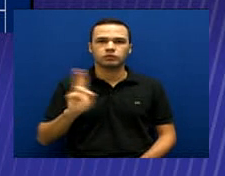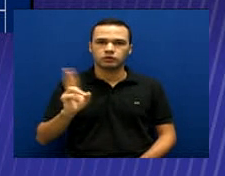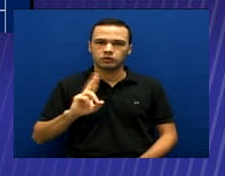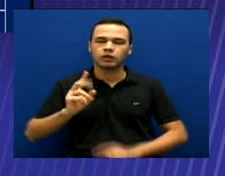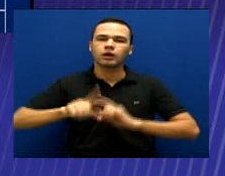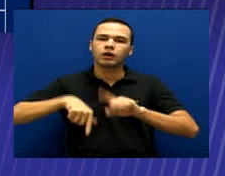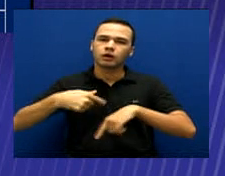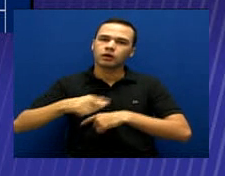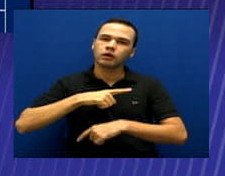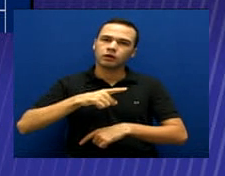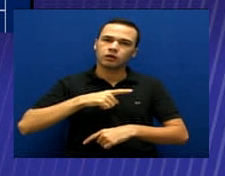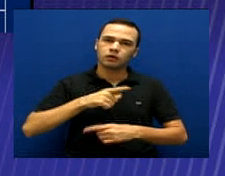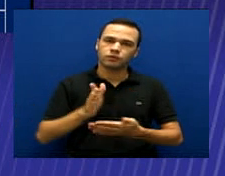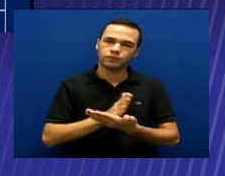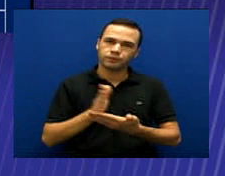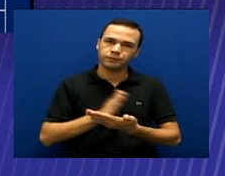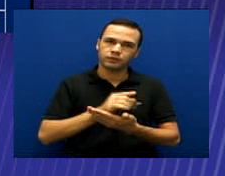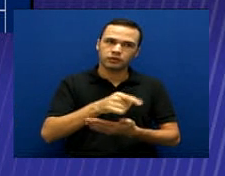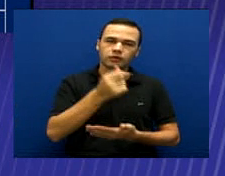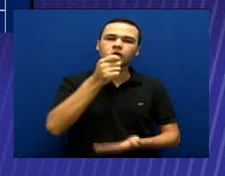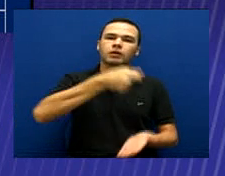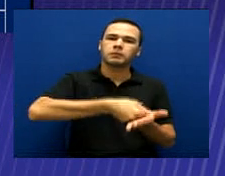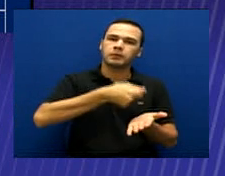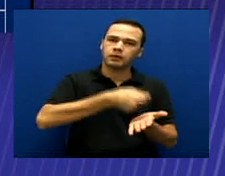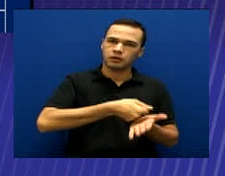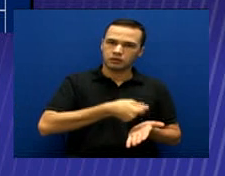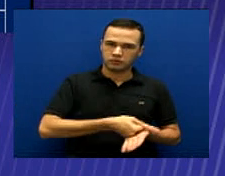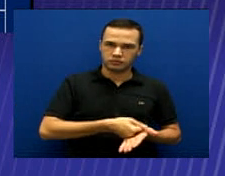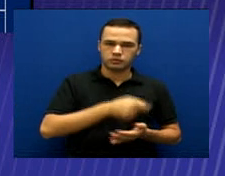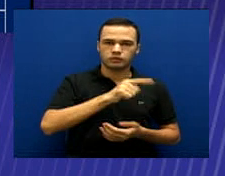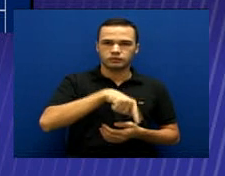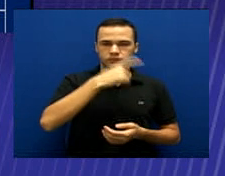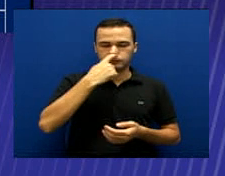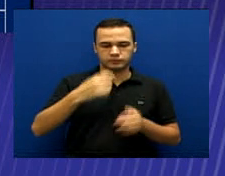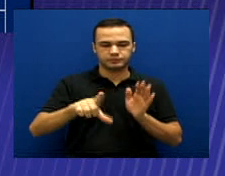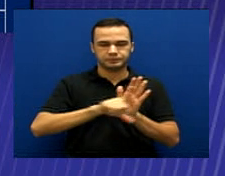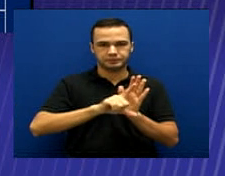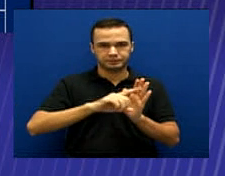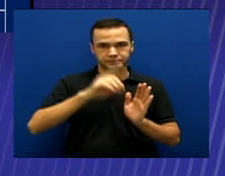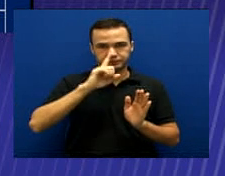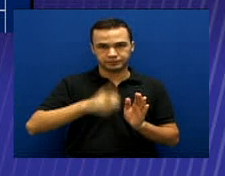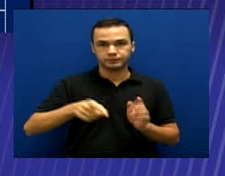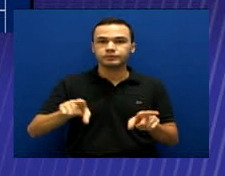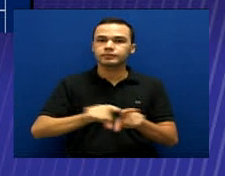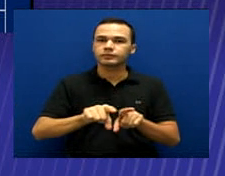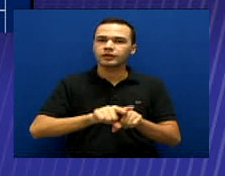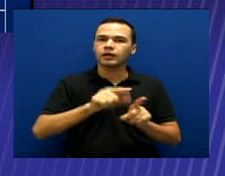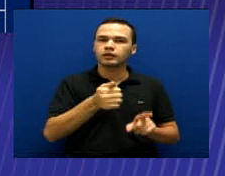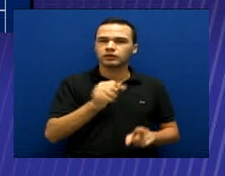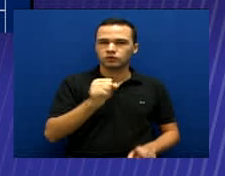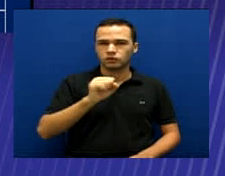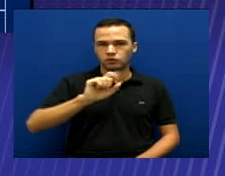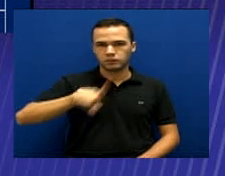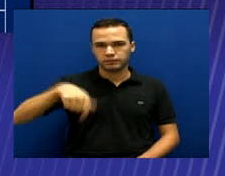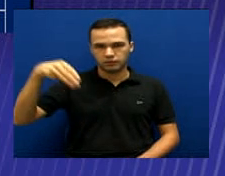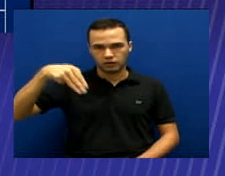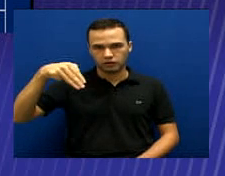temos novas inscrições em restos a pagar é da ordem de r 78 milhões